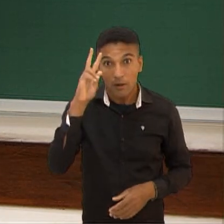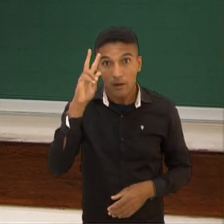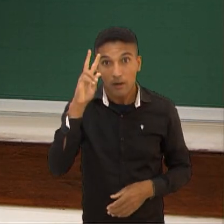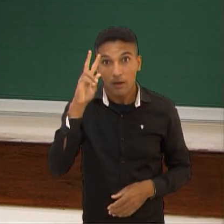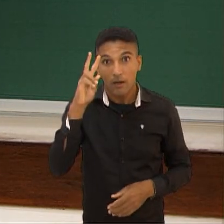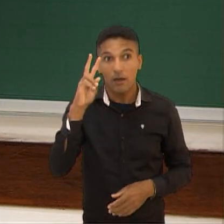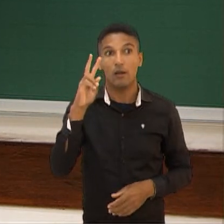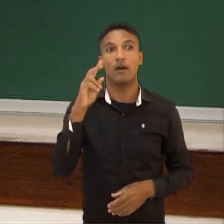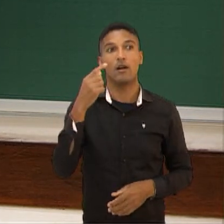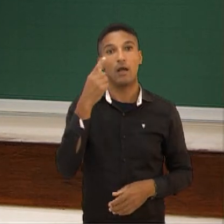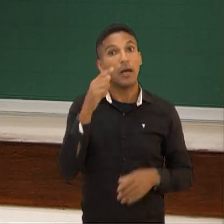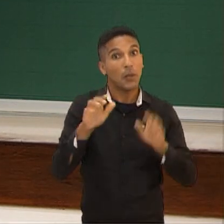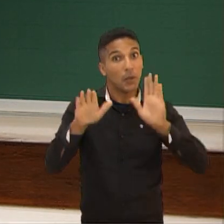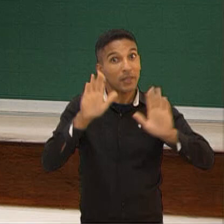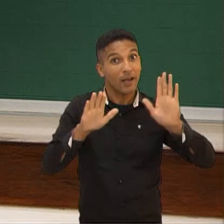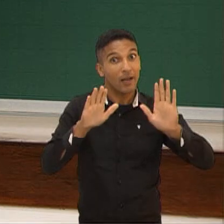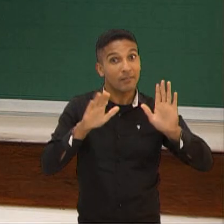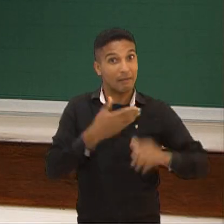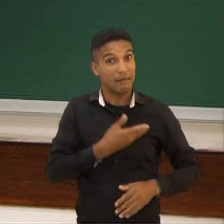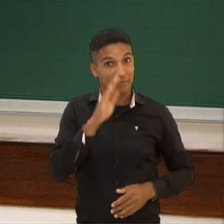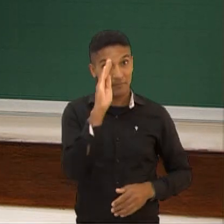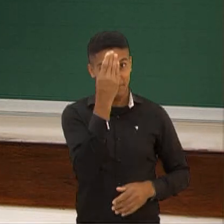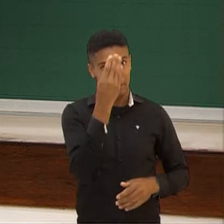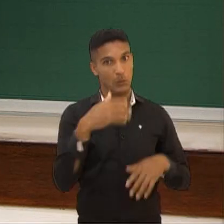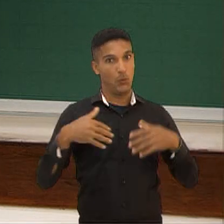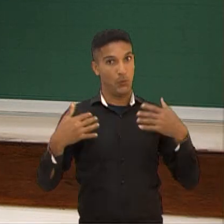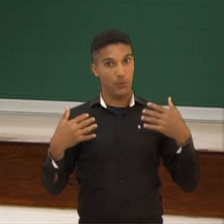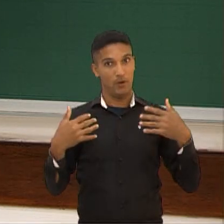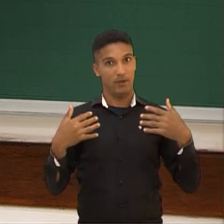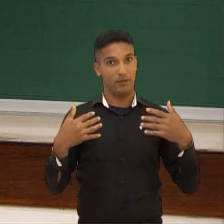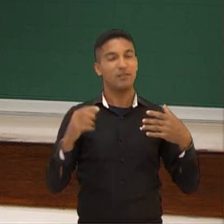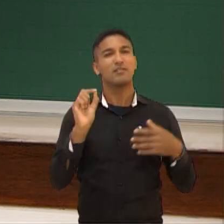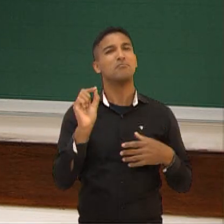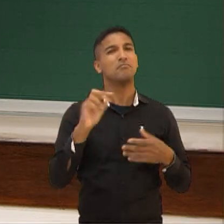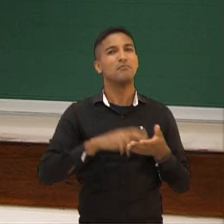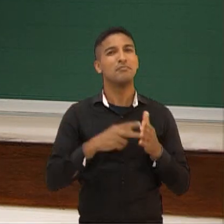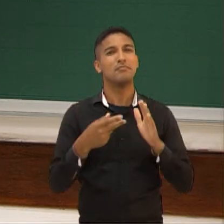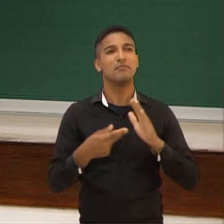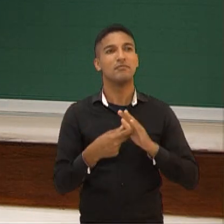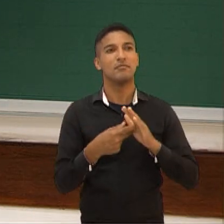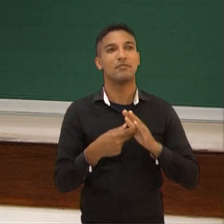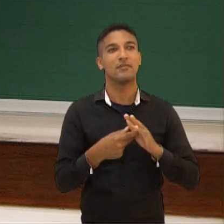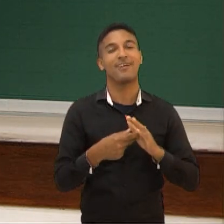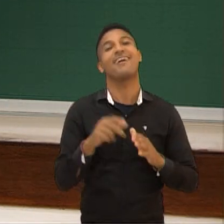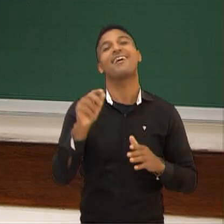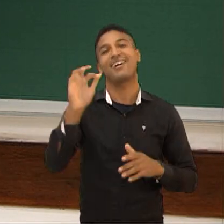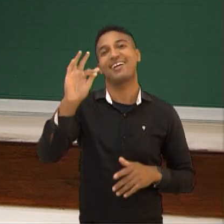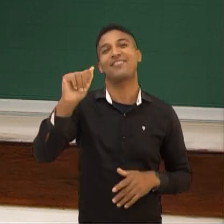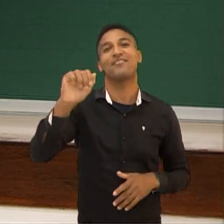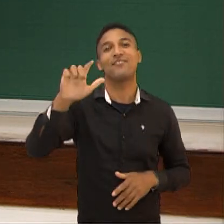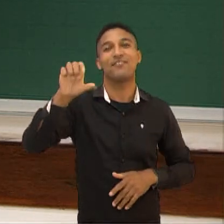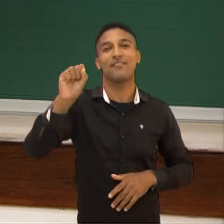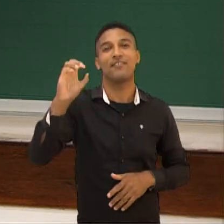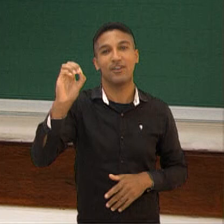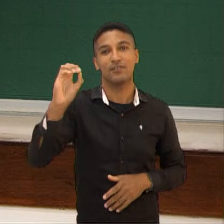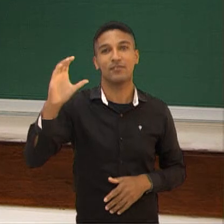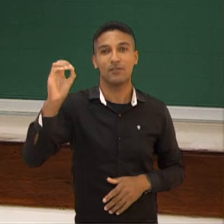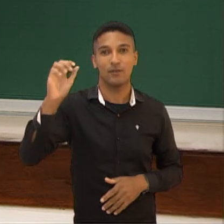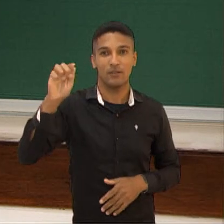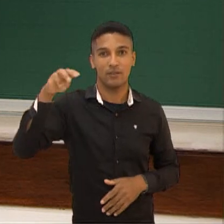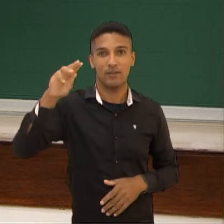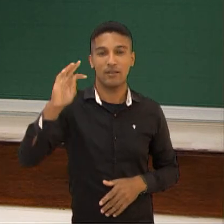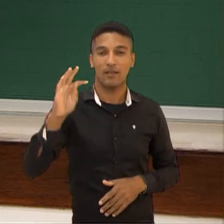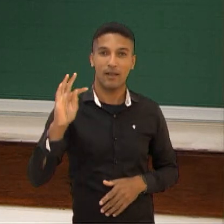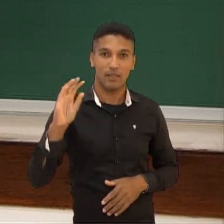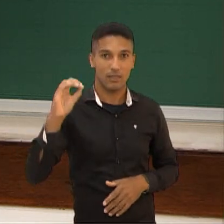os falsos amigos, se cuidem com os falsos amigos, que são aquelas palavras, né, que são os falsos cognatos, heterossemânticas, a gente